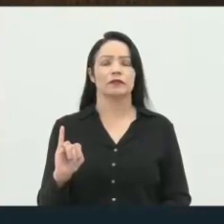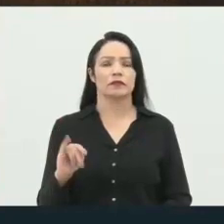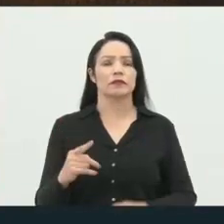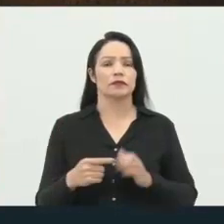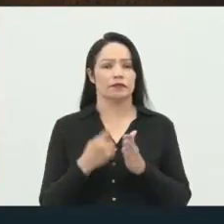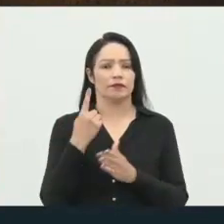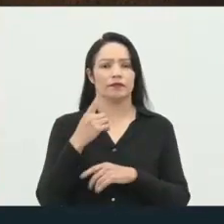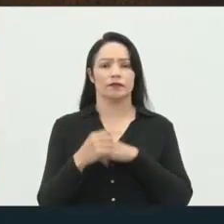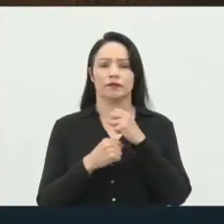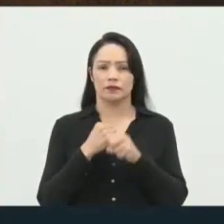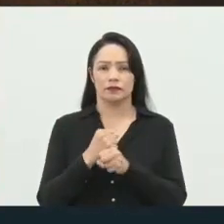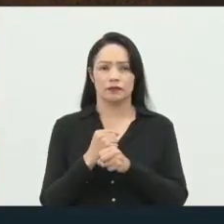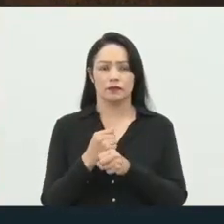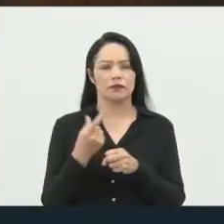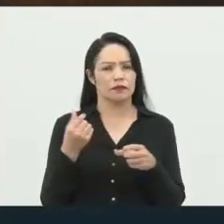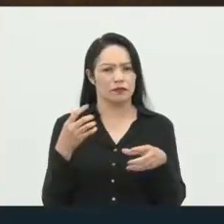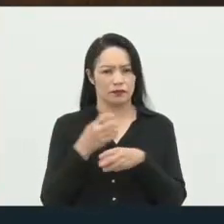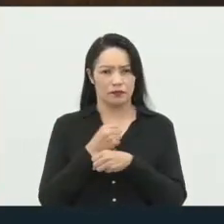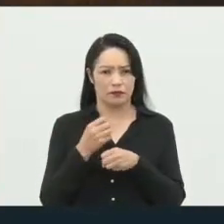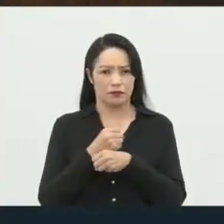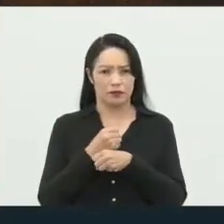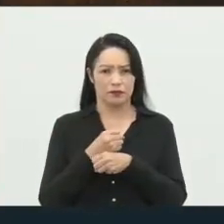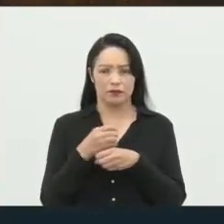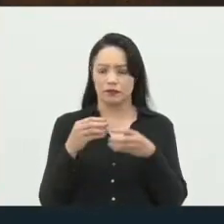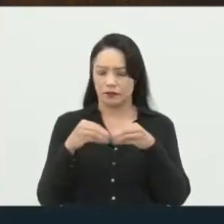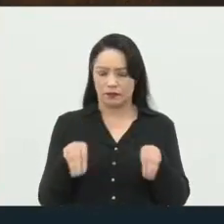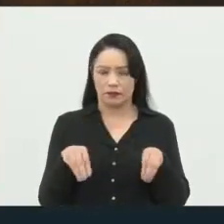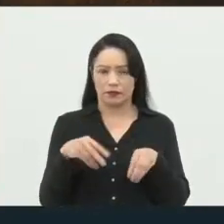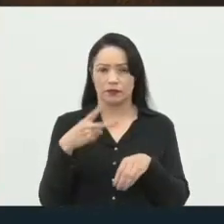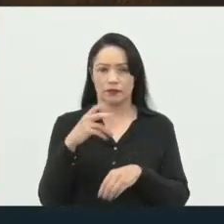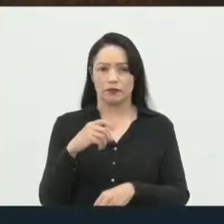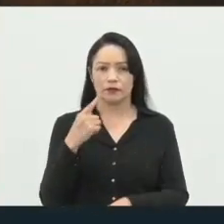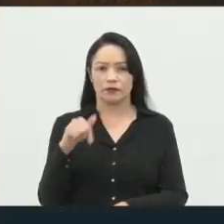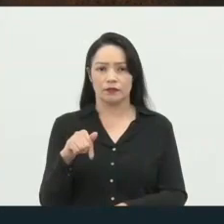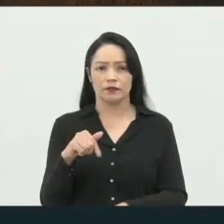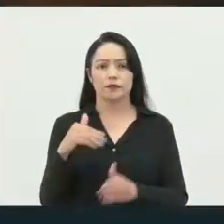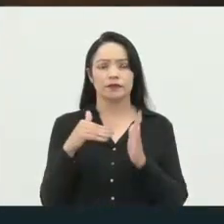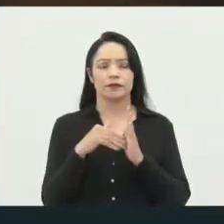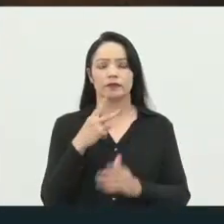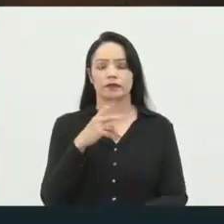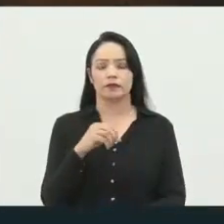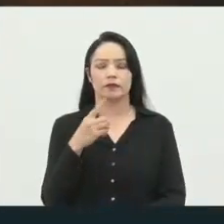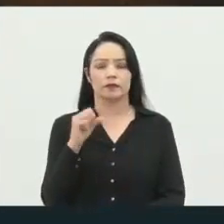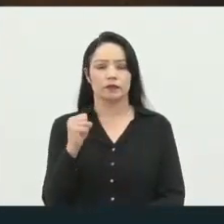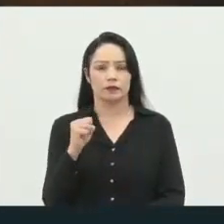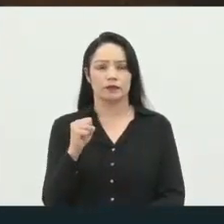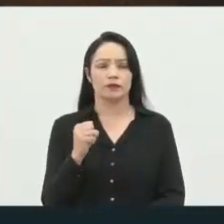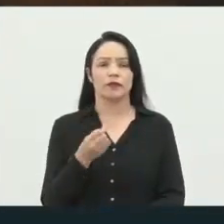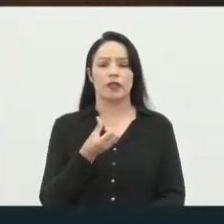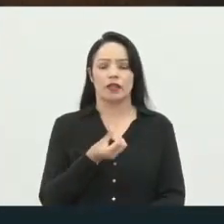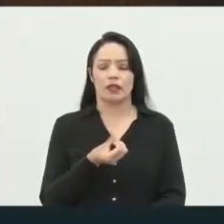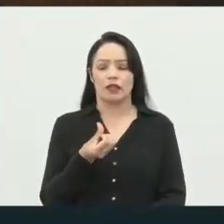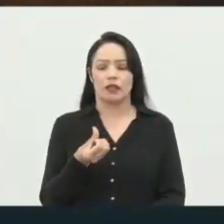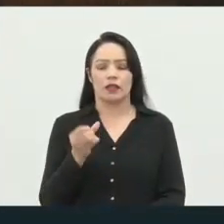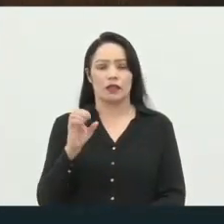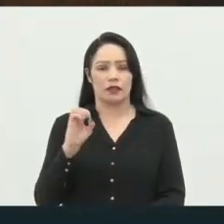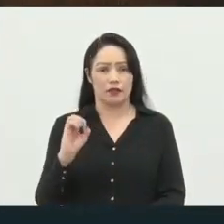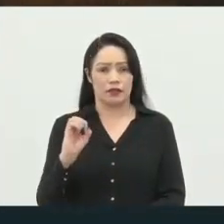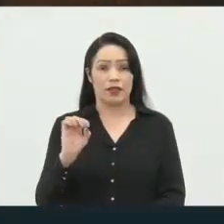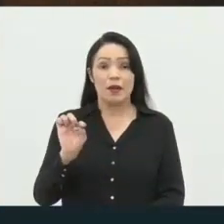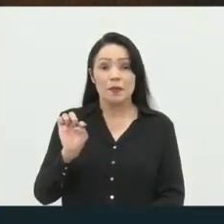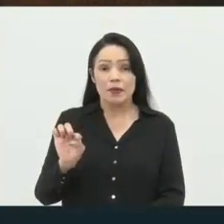se calculou um prejuízo no ano de 2017 a 2018 660 é mil reais de